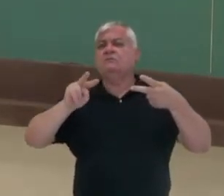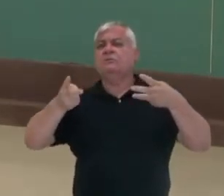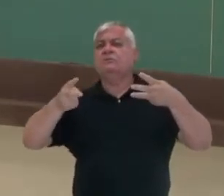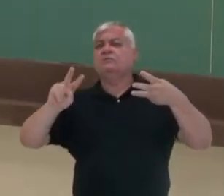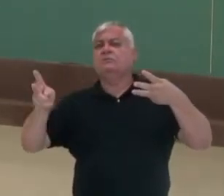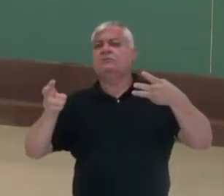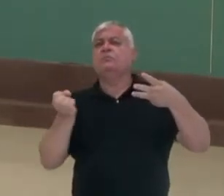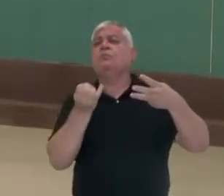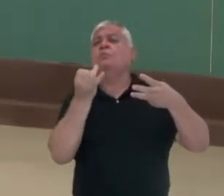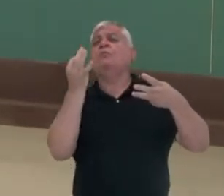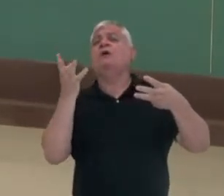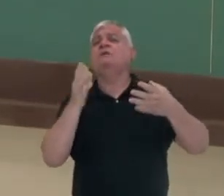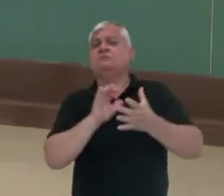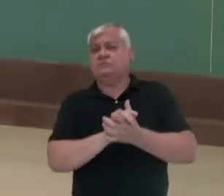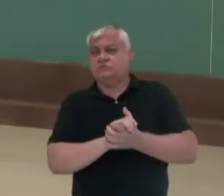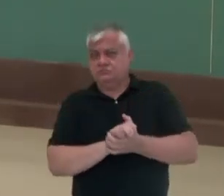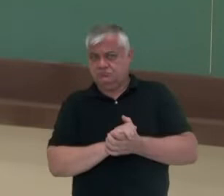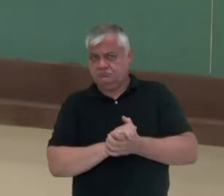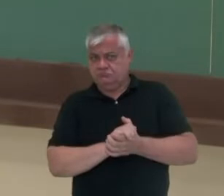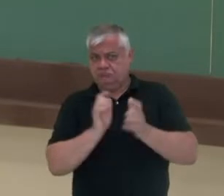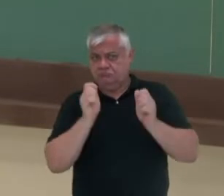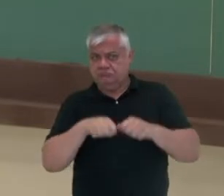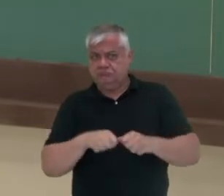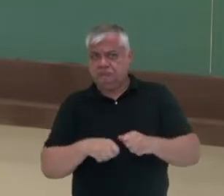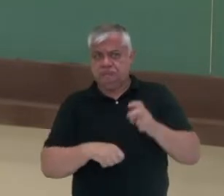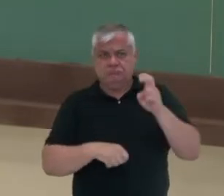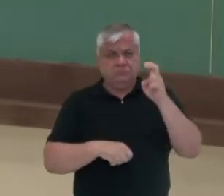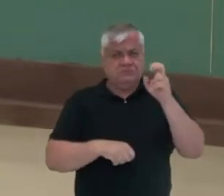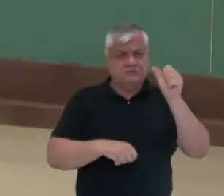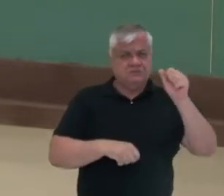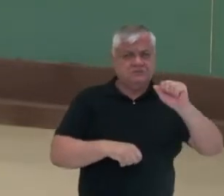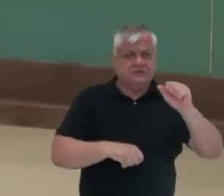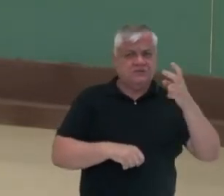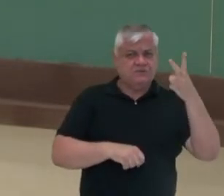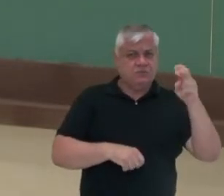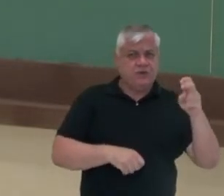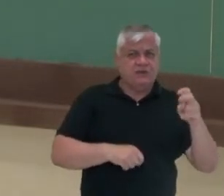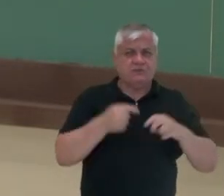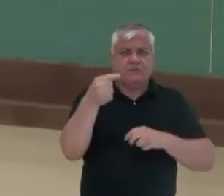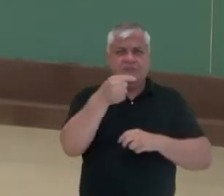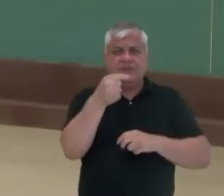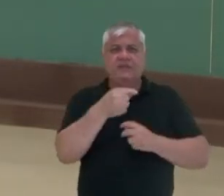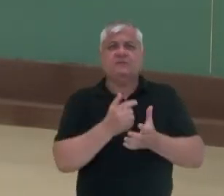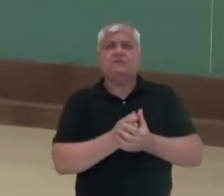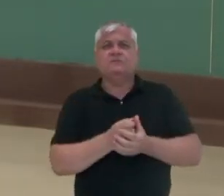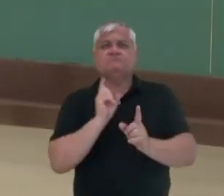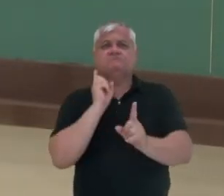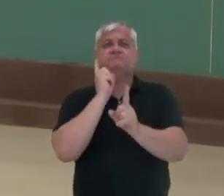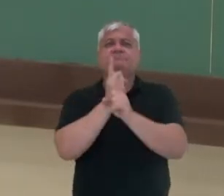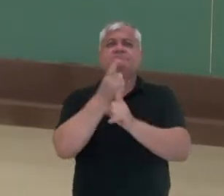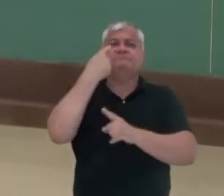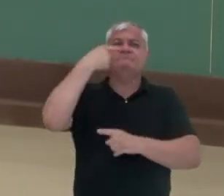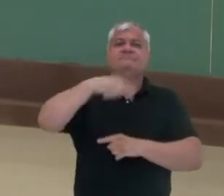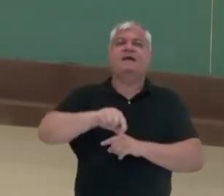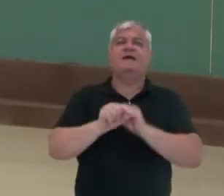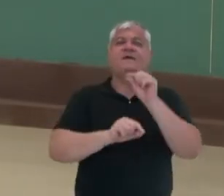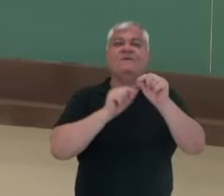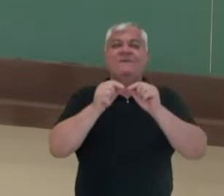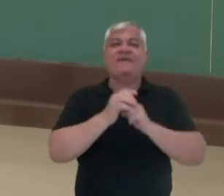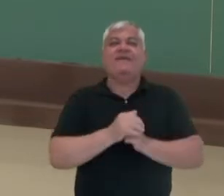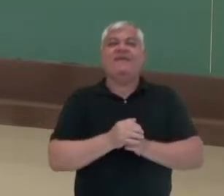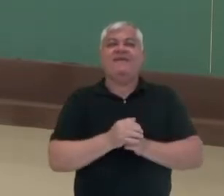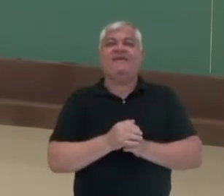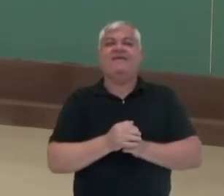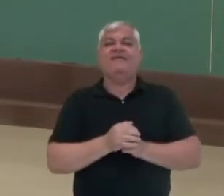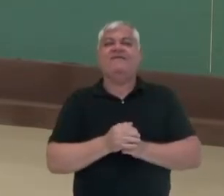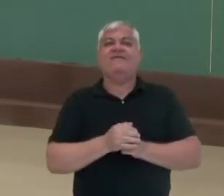87,24 para 58,16? A hora que eu faço esse cálculo, eu descubro que essa constante é